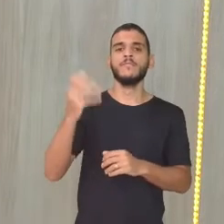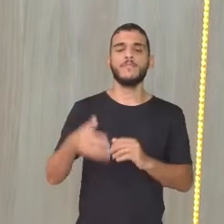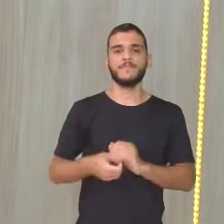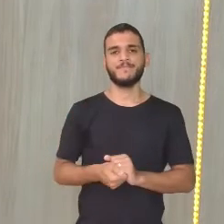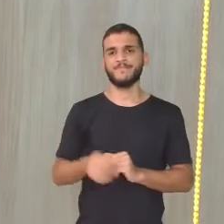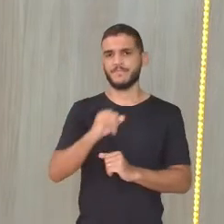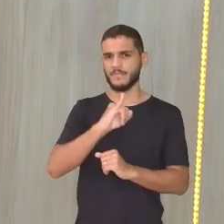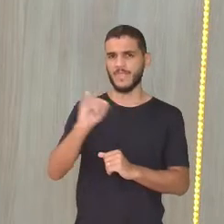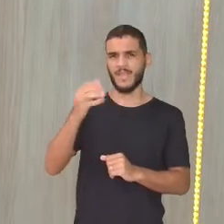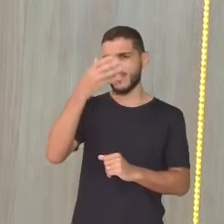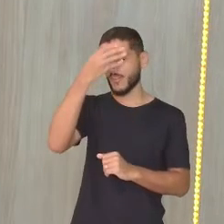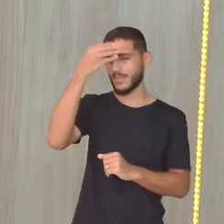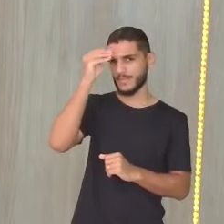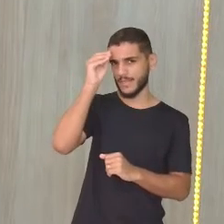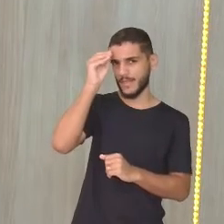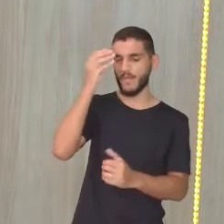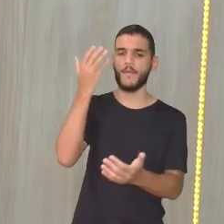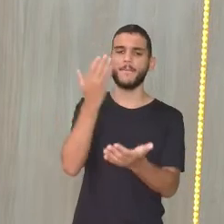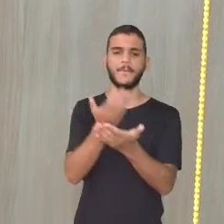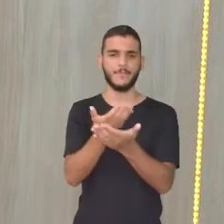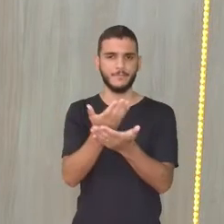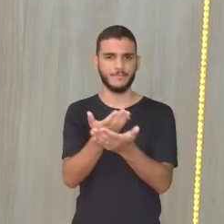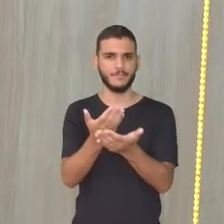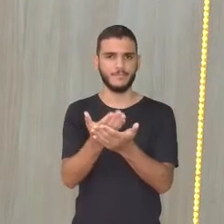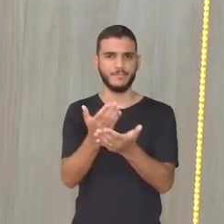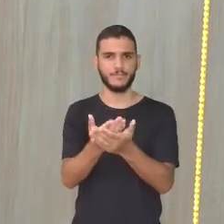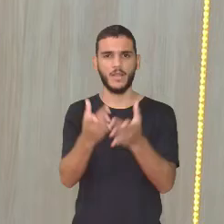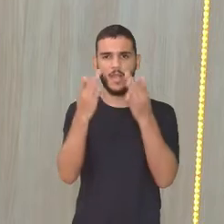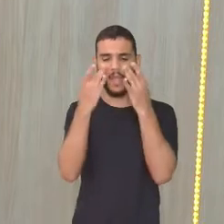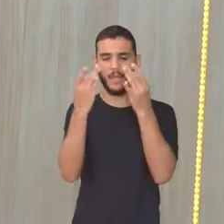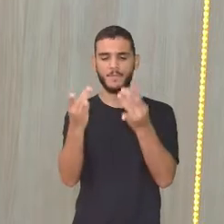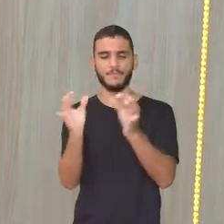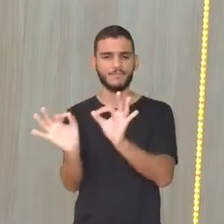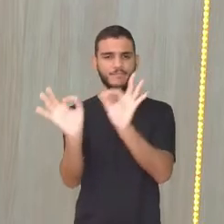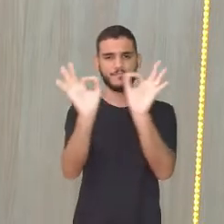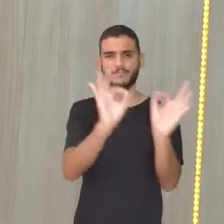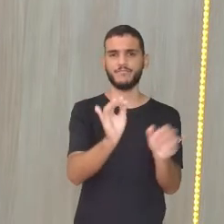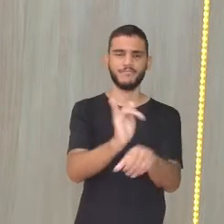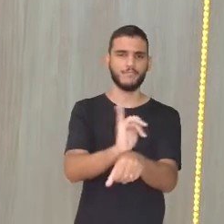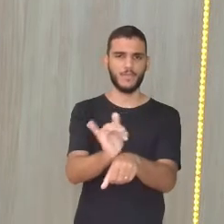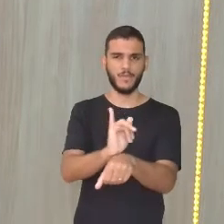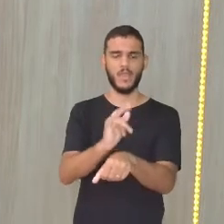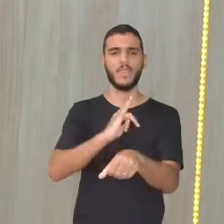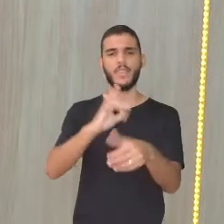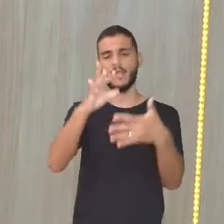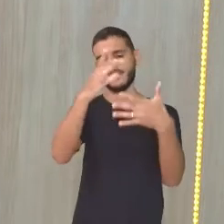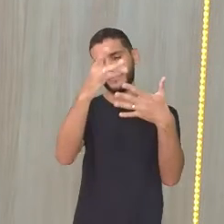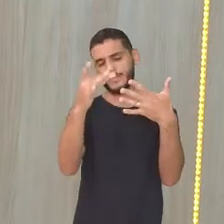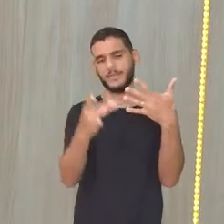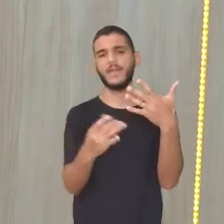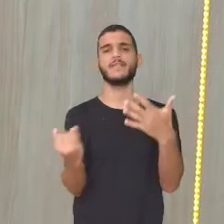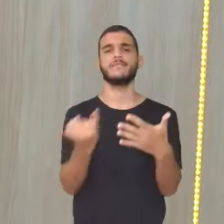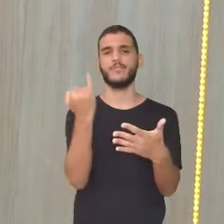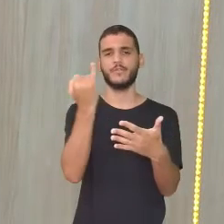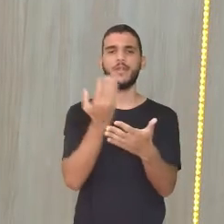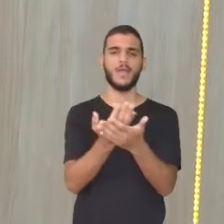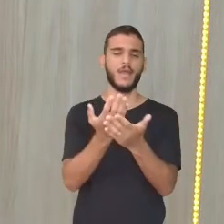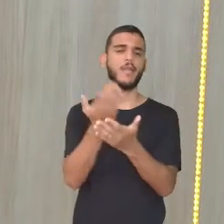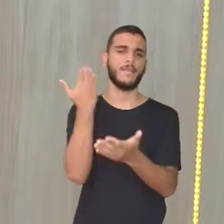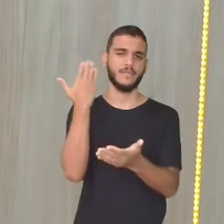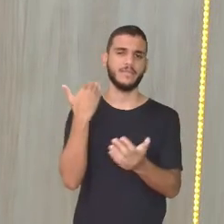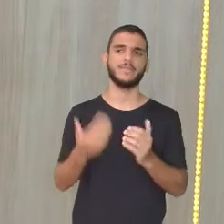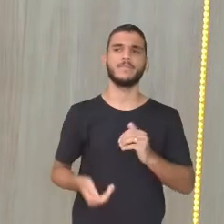tiver lembrado, olha lá a nossa aula passada, que está mais, né, detalhado lá. Beleza? Então, continuando aqui,